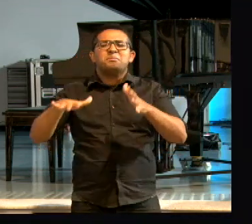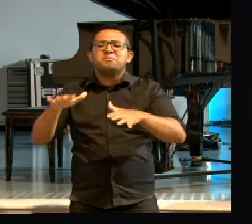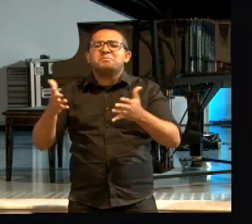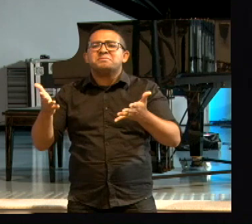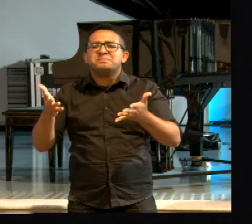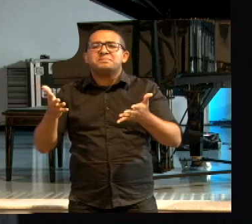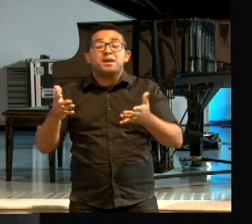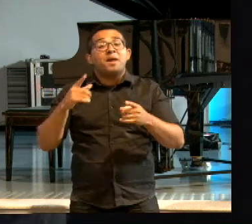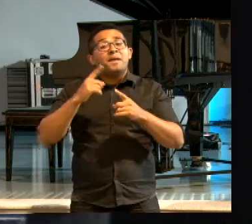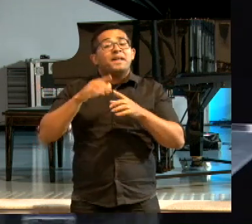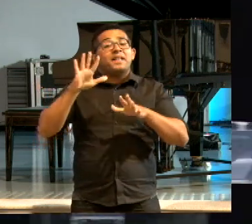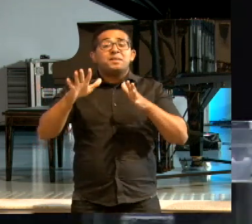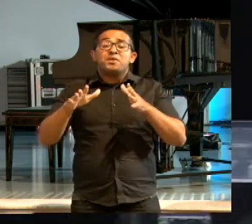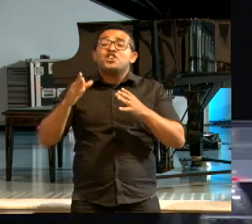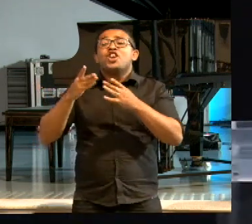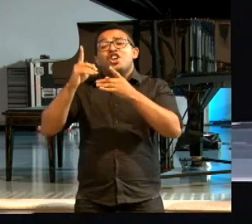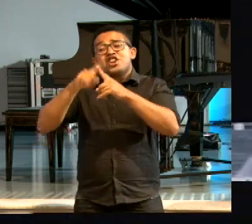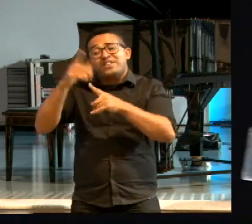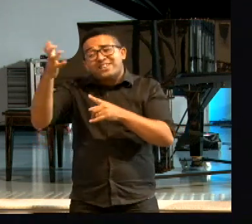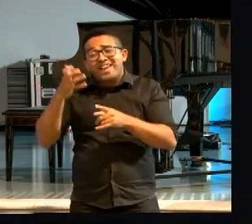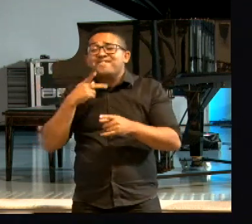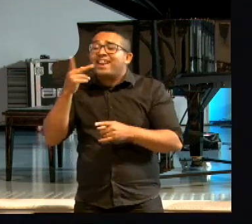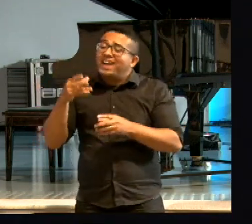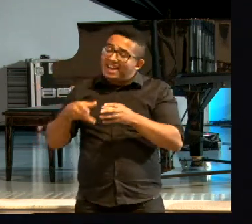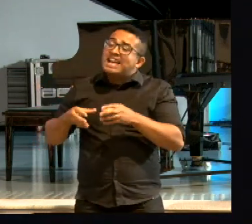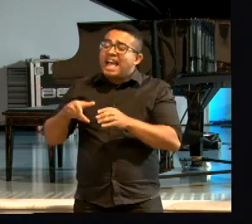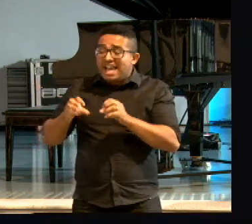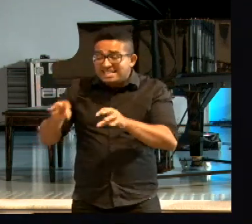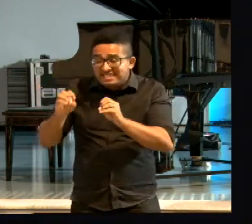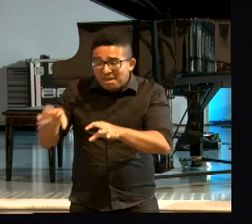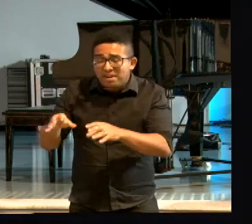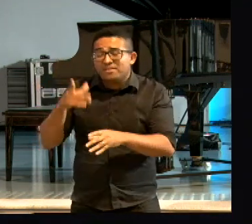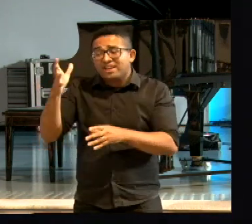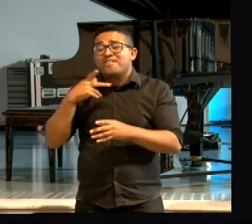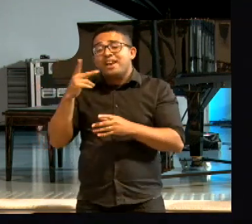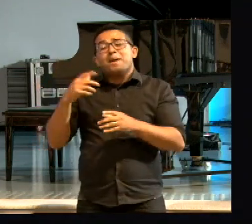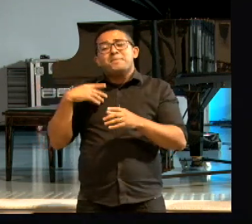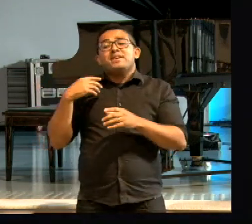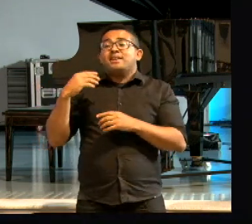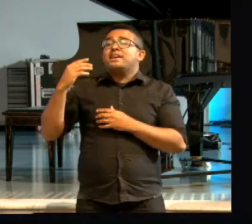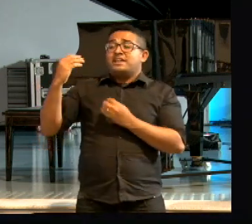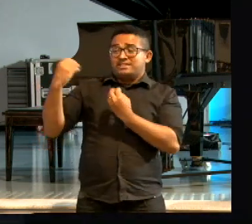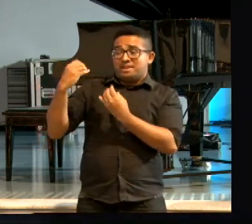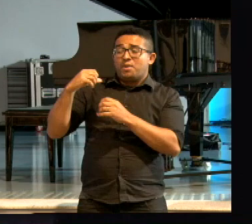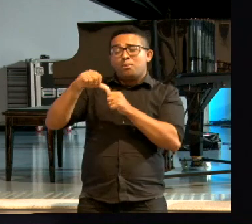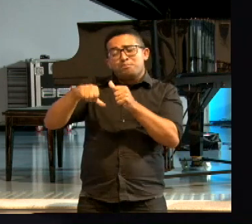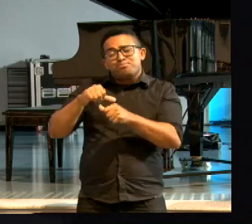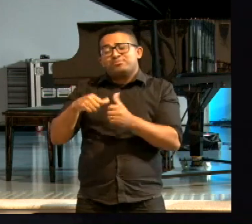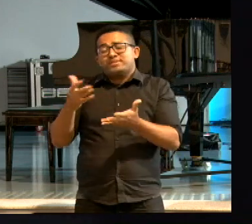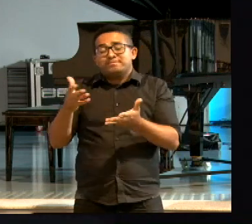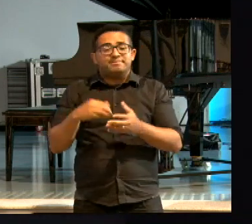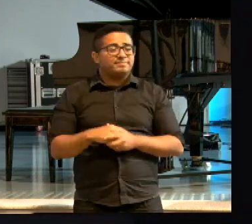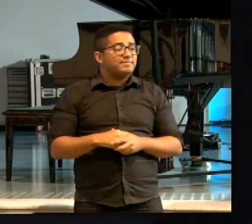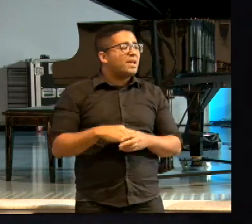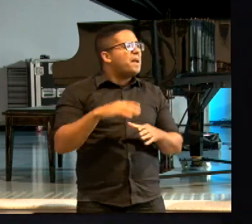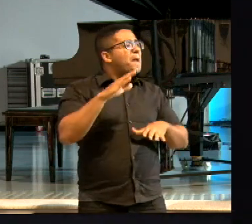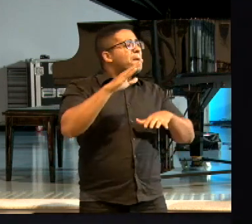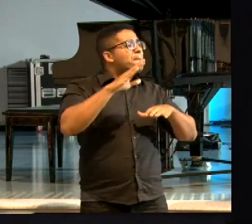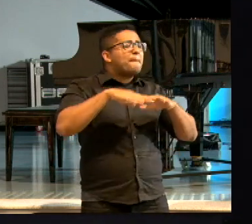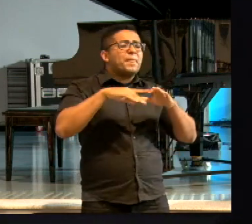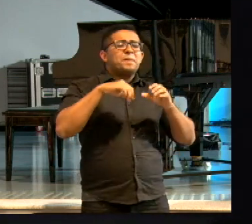digo: depende o assunto, a doutrina que você quiser discutir, a minha denominação muda. A maior parte das